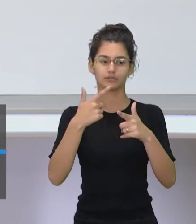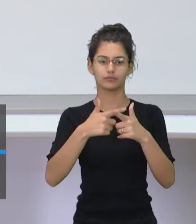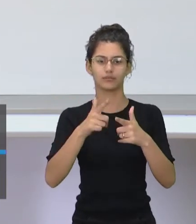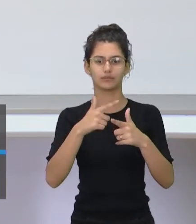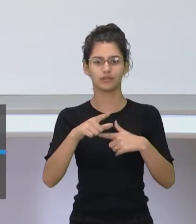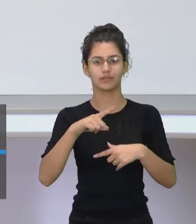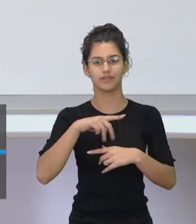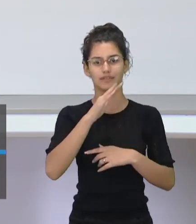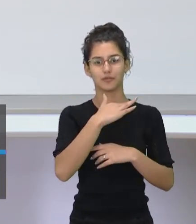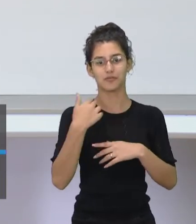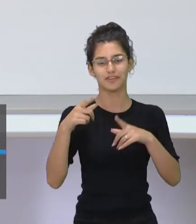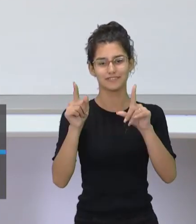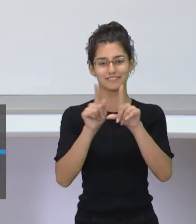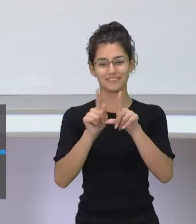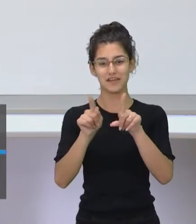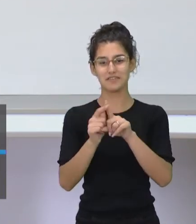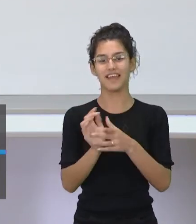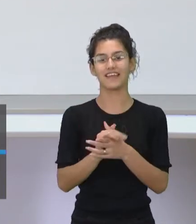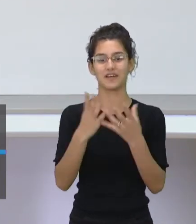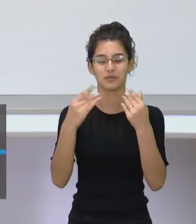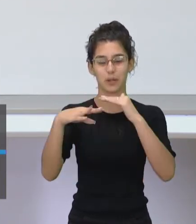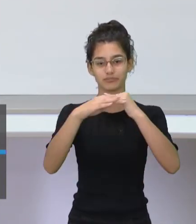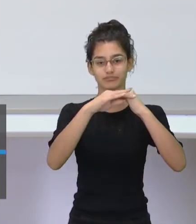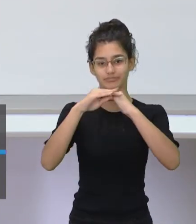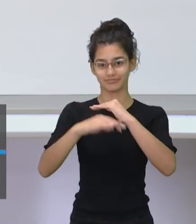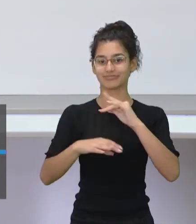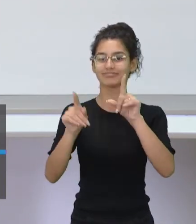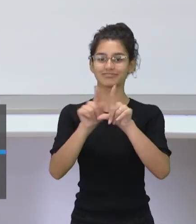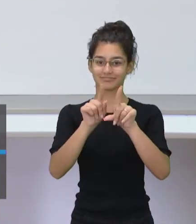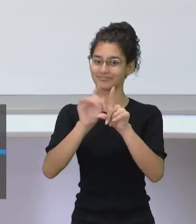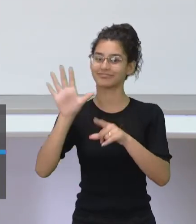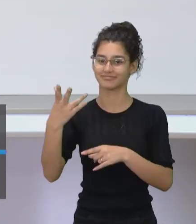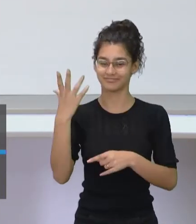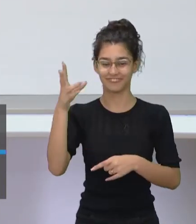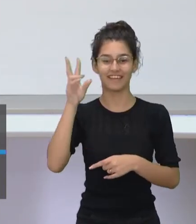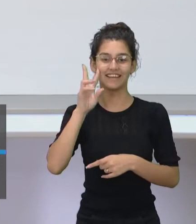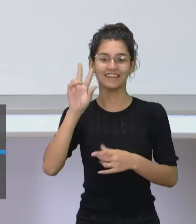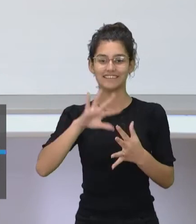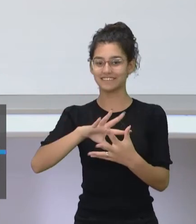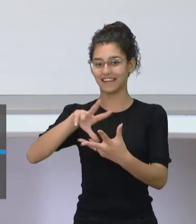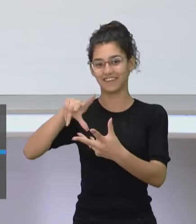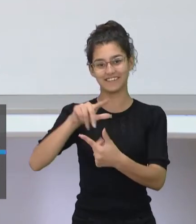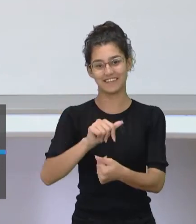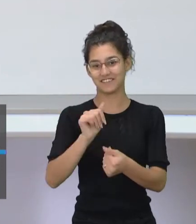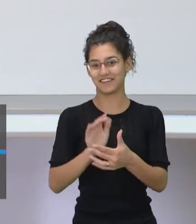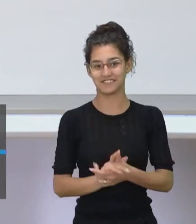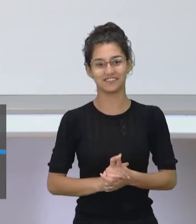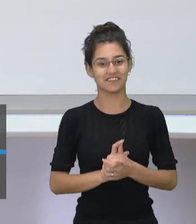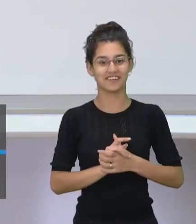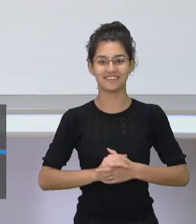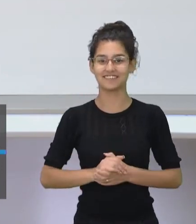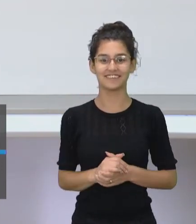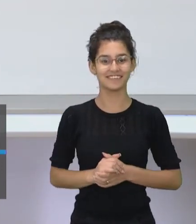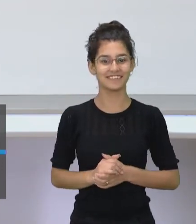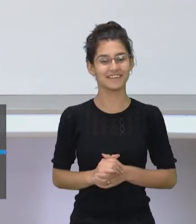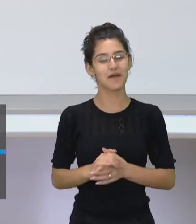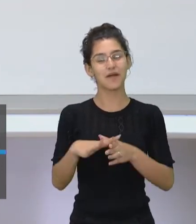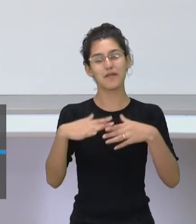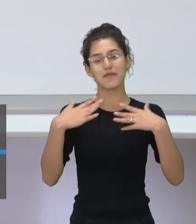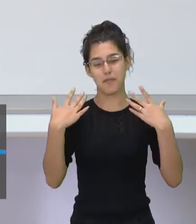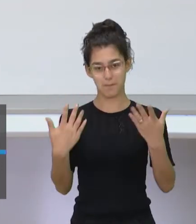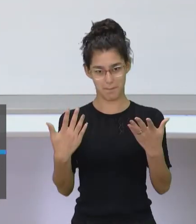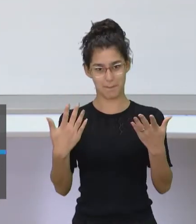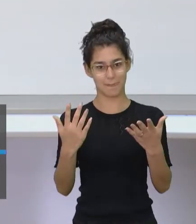genocídios e mortes e muita desigualdade que aconteceu na história do mundo todo. Bom, dito